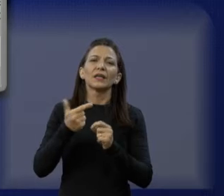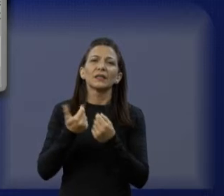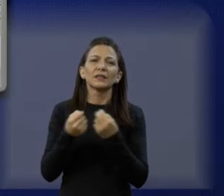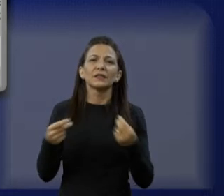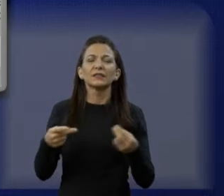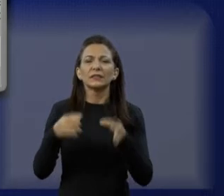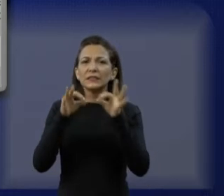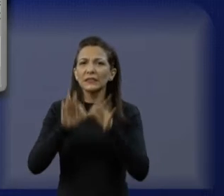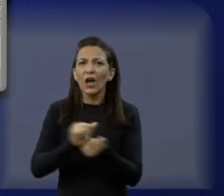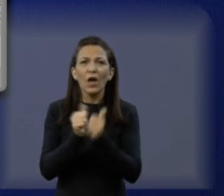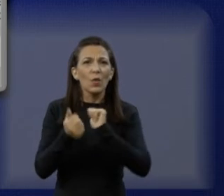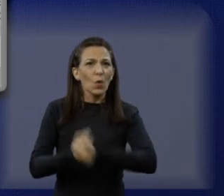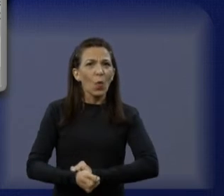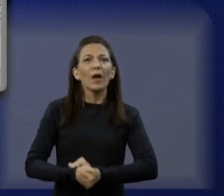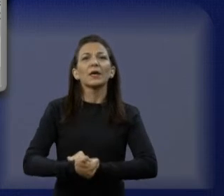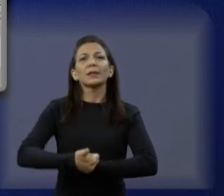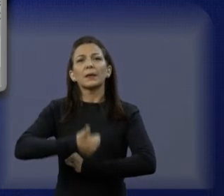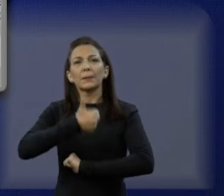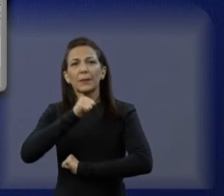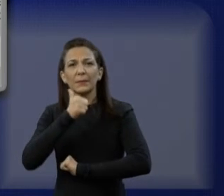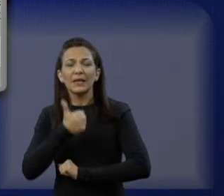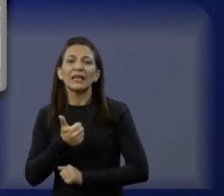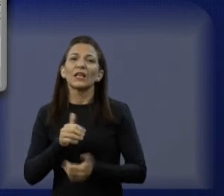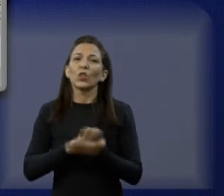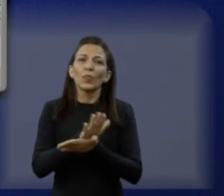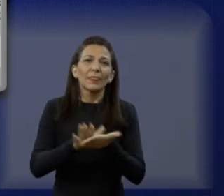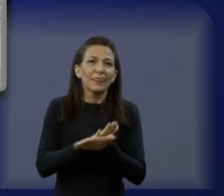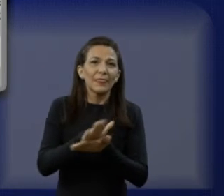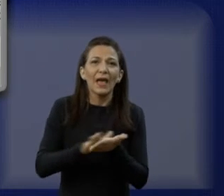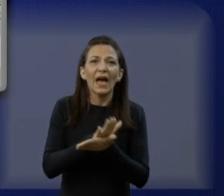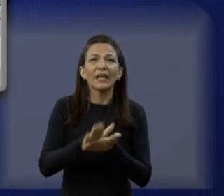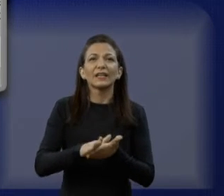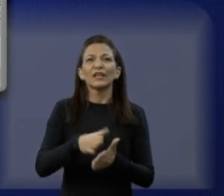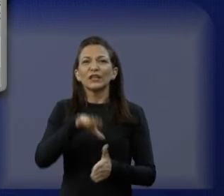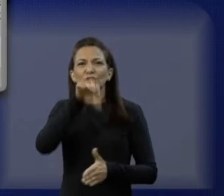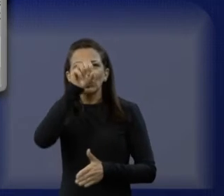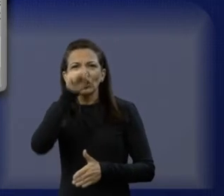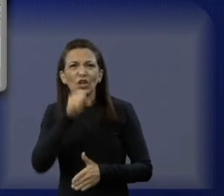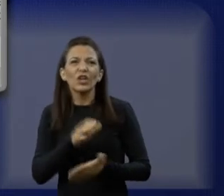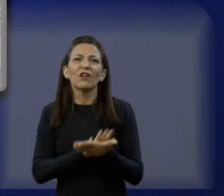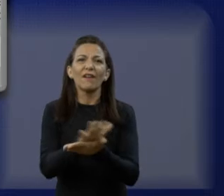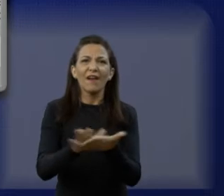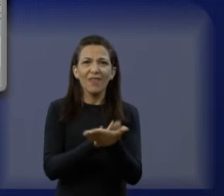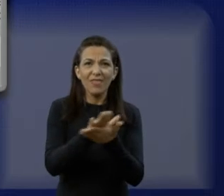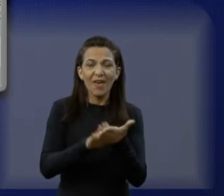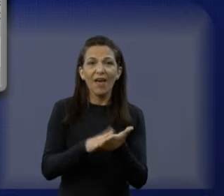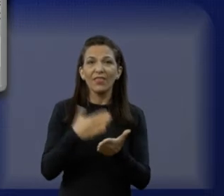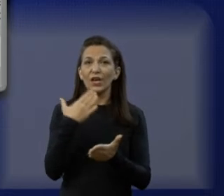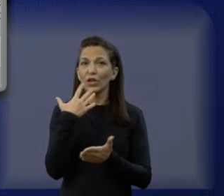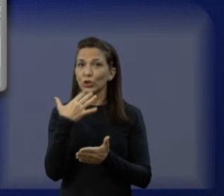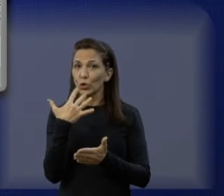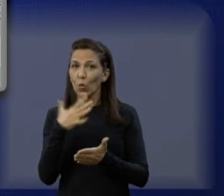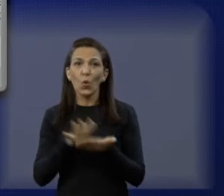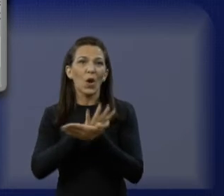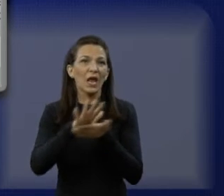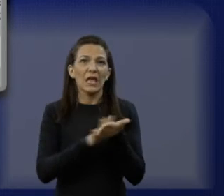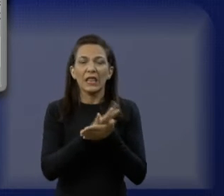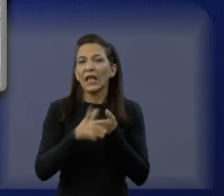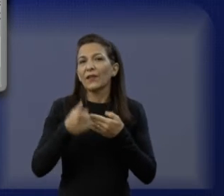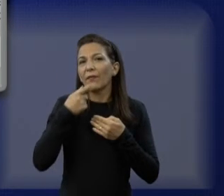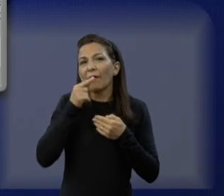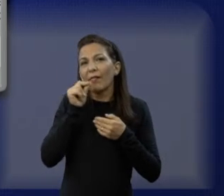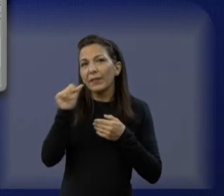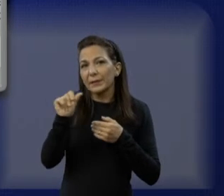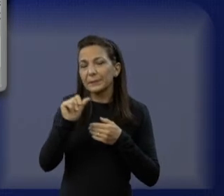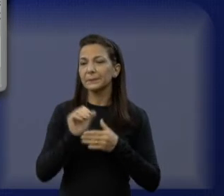é insípida sem cheiro sem sabor e sem cor' então isso a gente aprende de criança e a gente leva para toda vida tava até